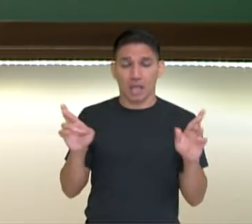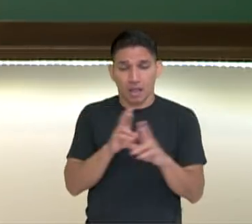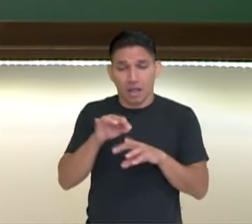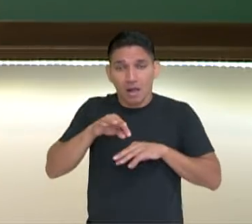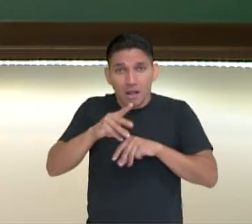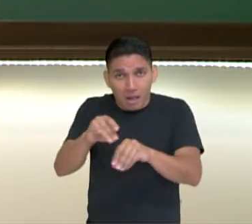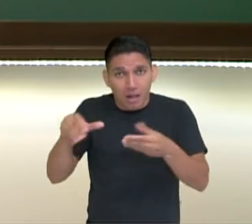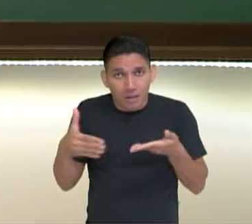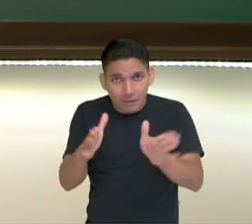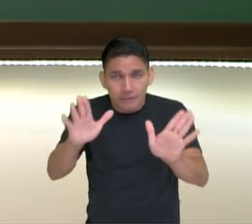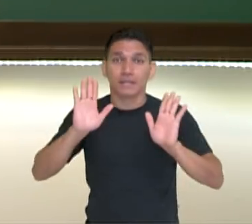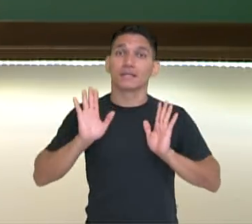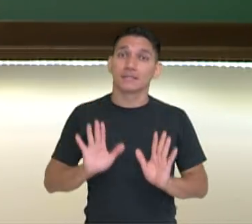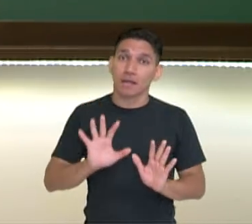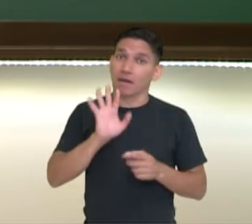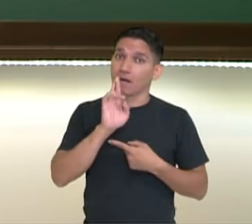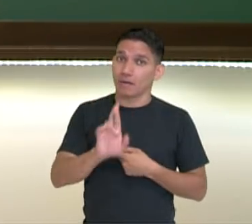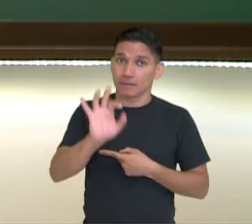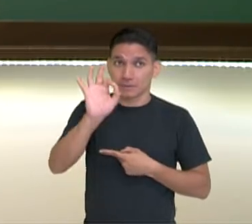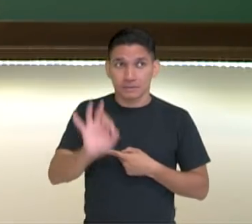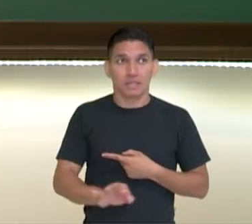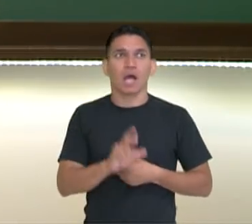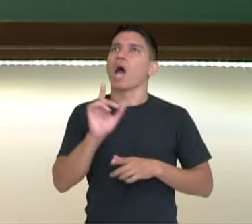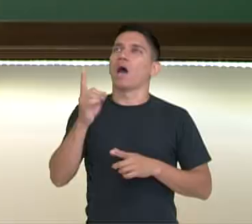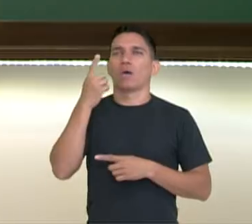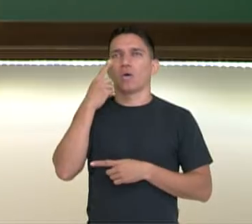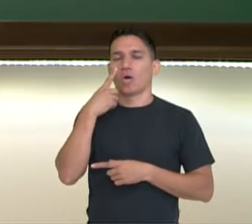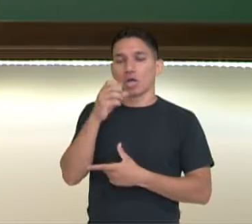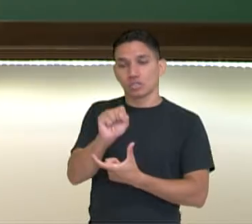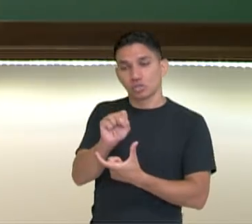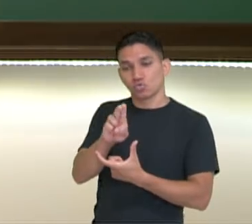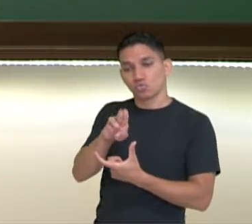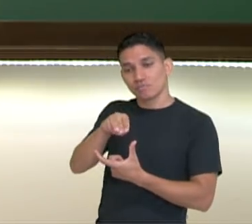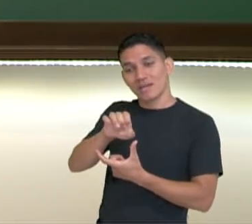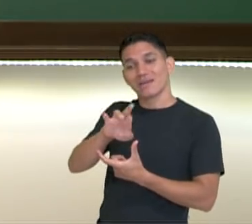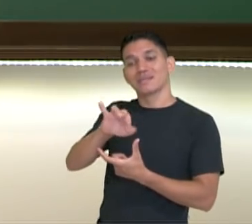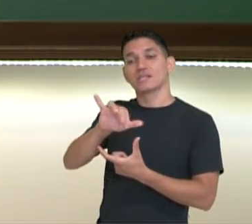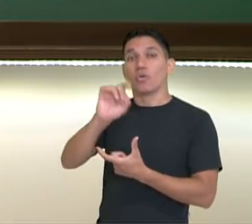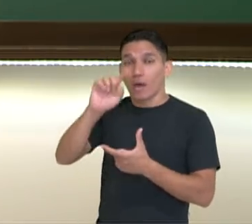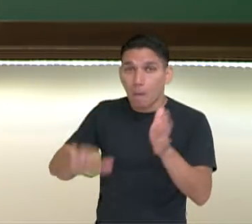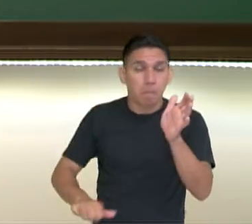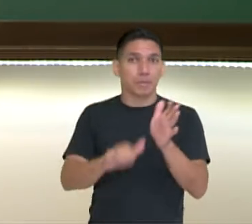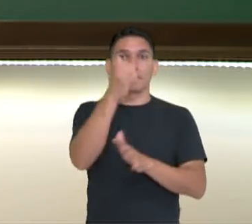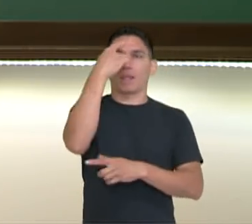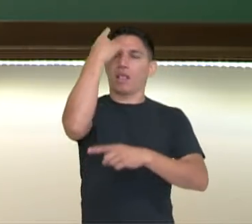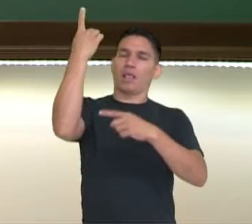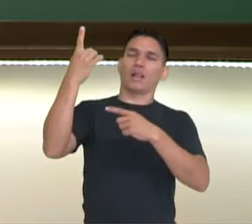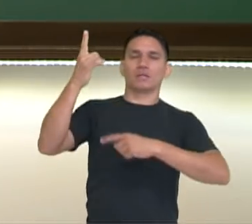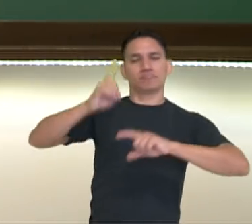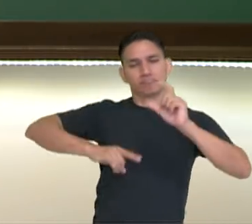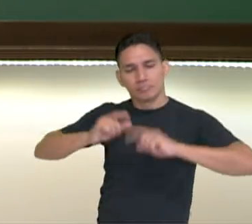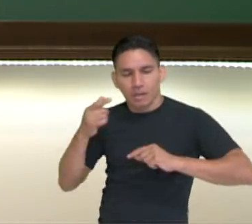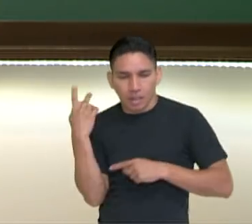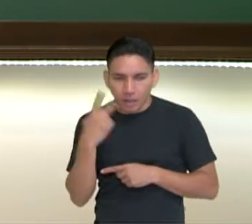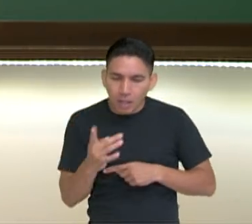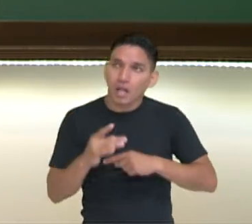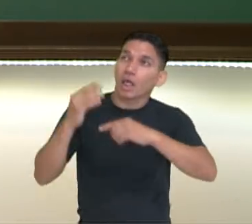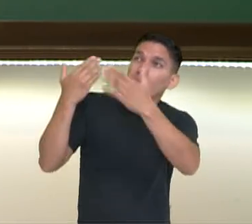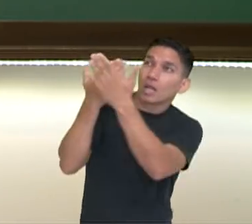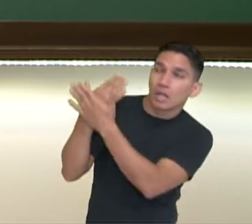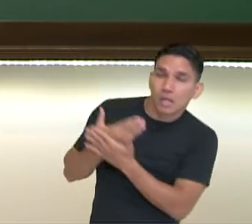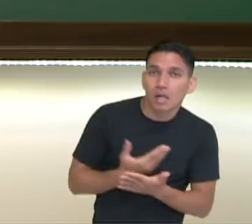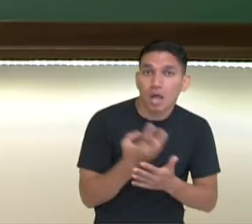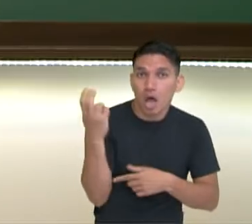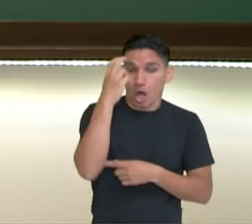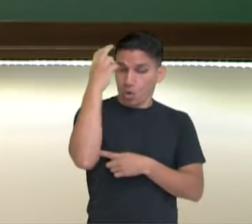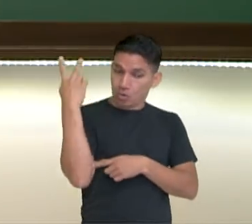Mesopotâmia. Então, os sumérios, eles são a base, eles são a primeira a desenvolver. Depois, a cultura suméria, ela vai